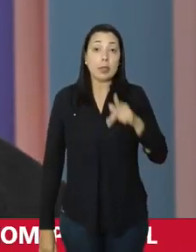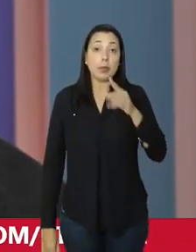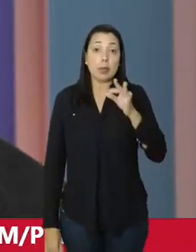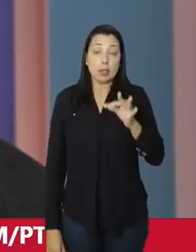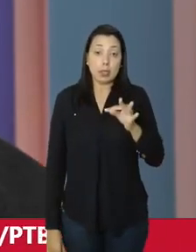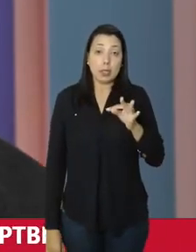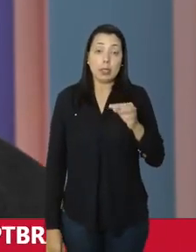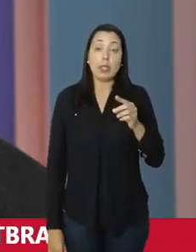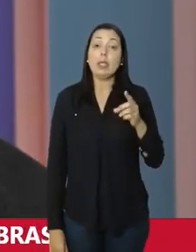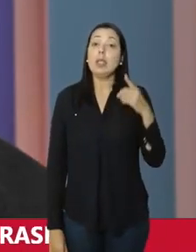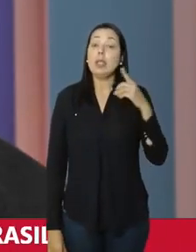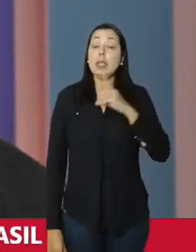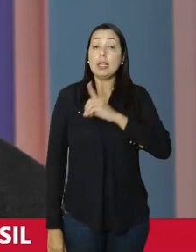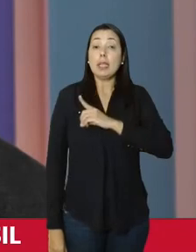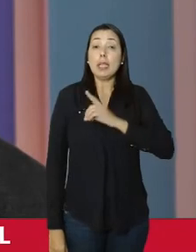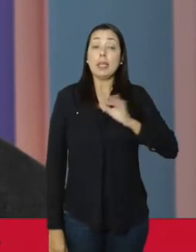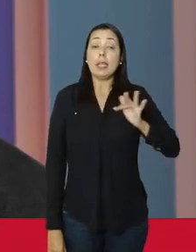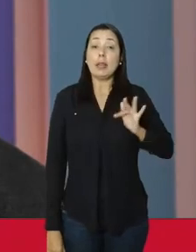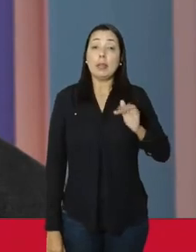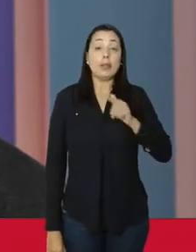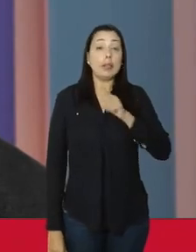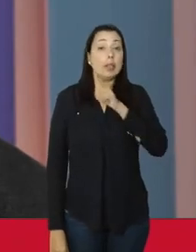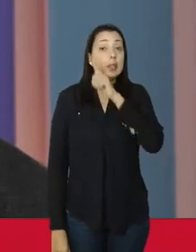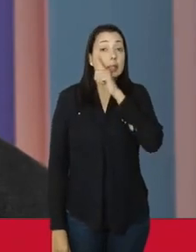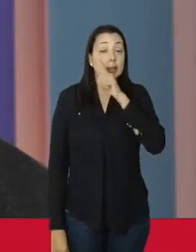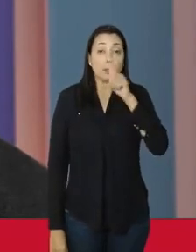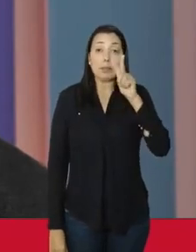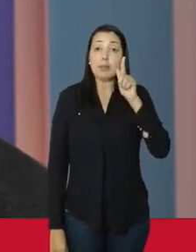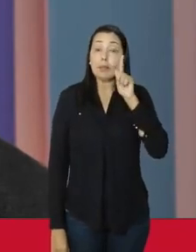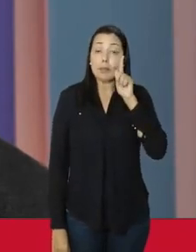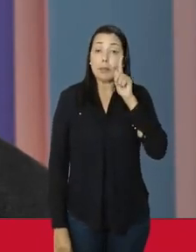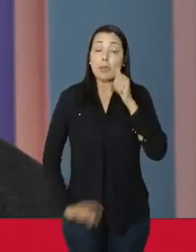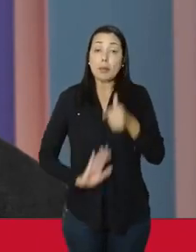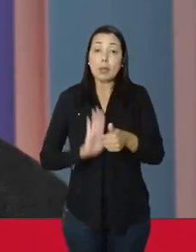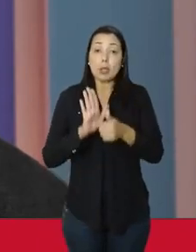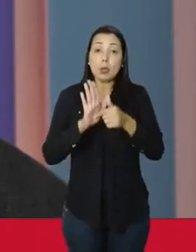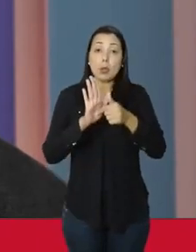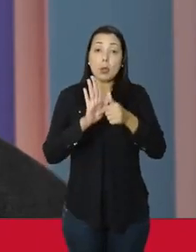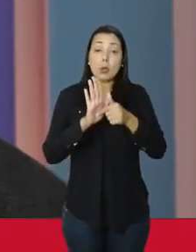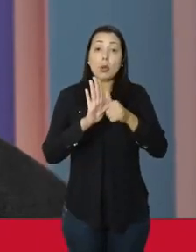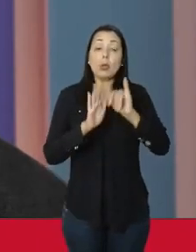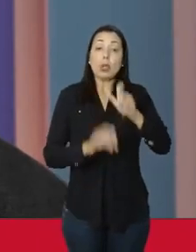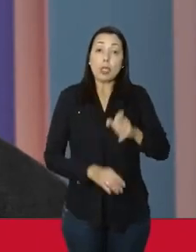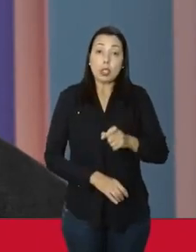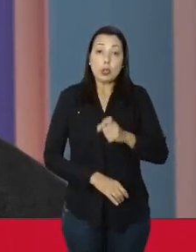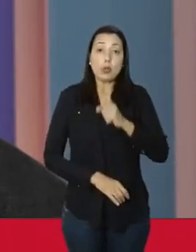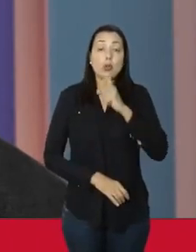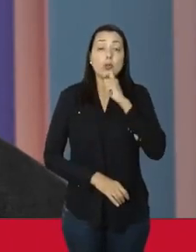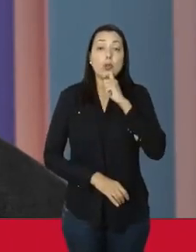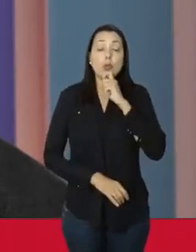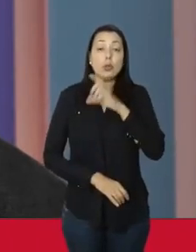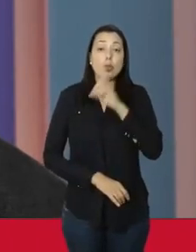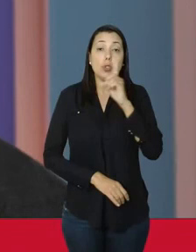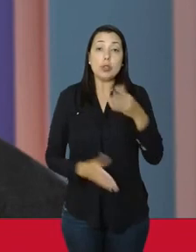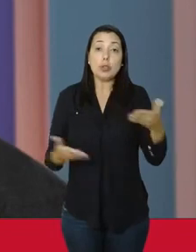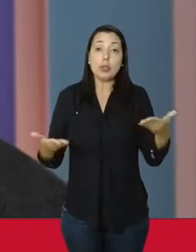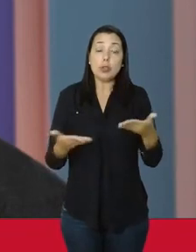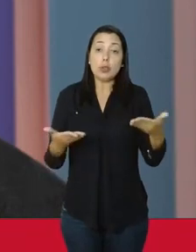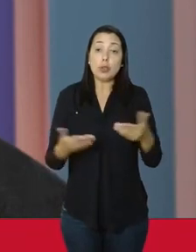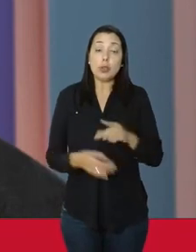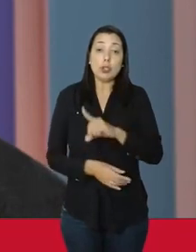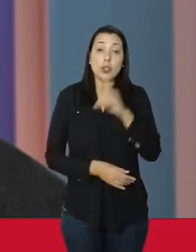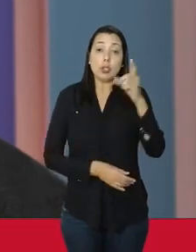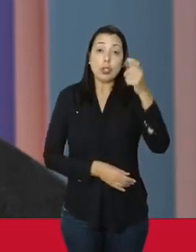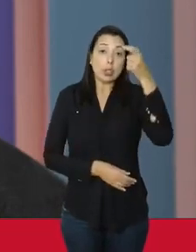deputada federal pelo Paraná, Gleisi Hoffmann, apresentou em julho deste ano um projeto de lei para instituir a data de hoje como dia